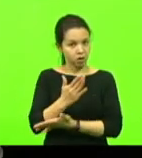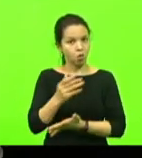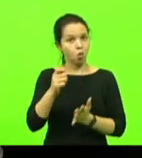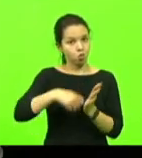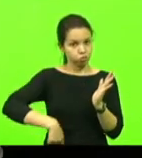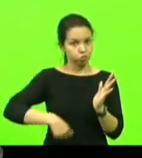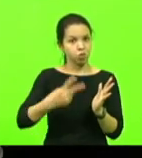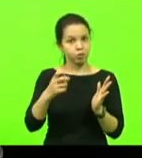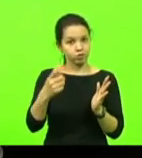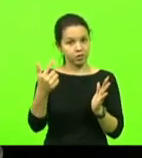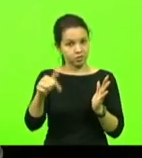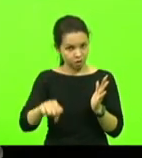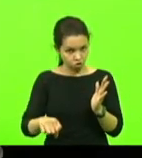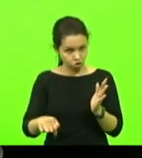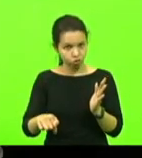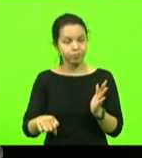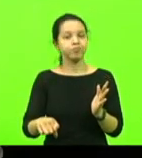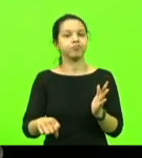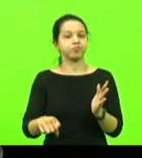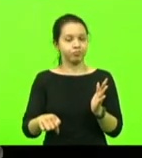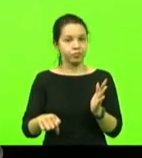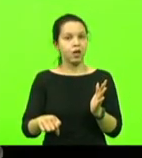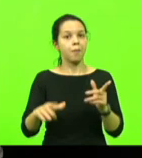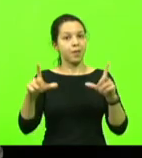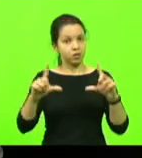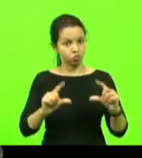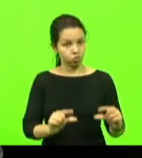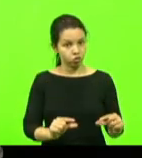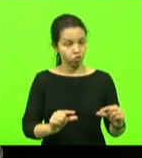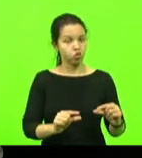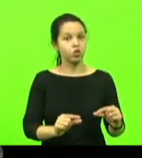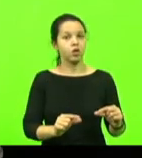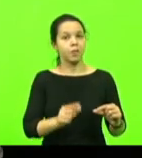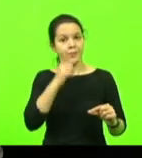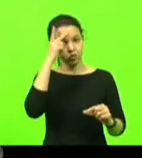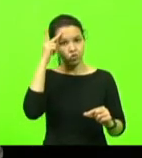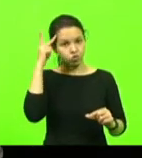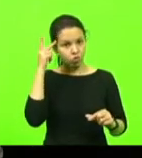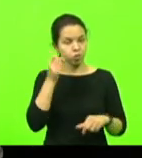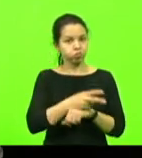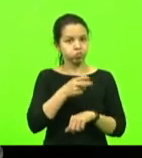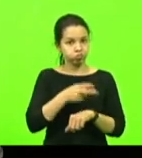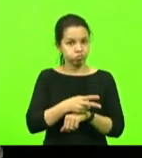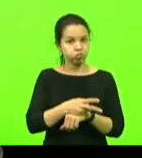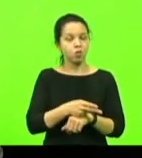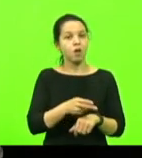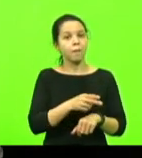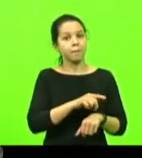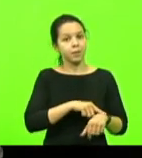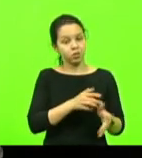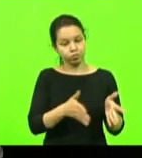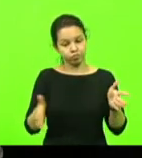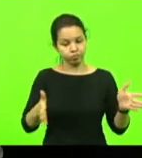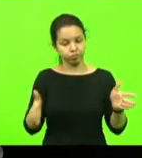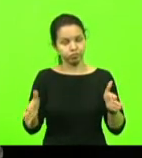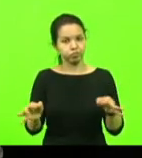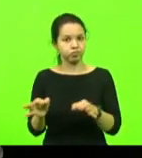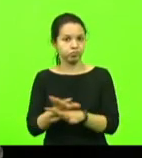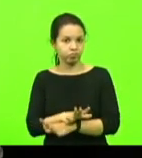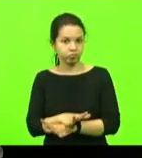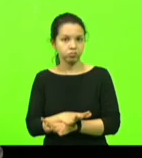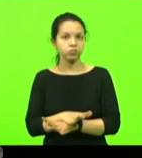válido, e com isso reduzir o número de admitidos em caráter temporário, conforme Plano Nacional de